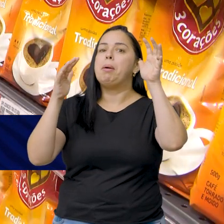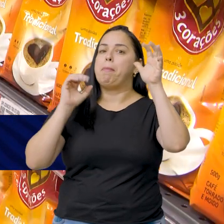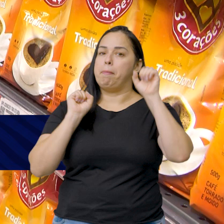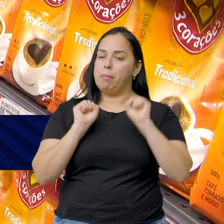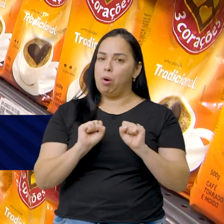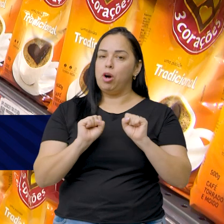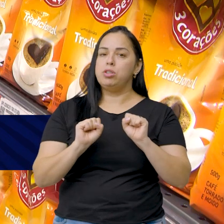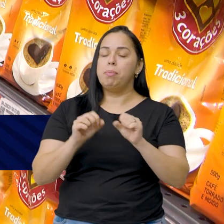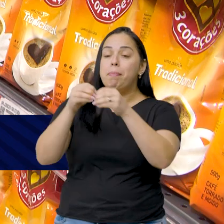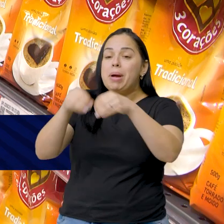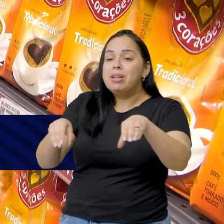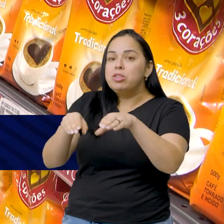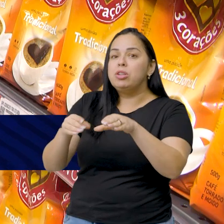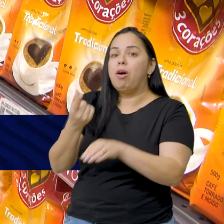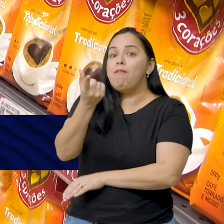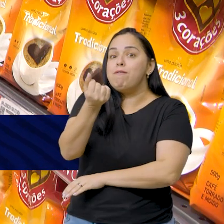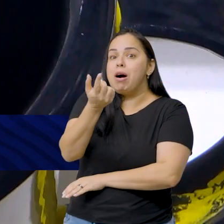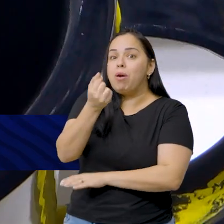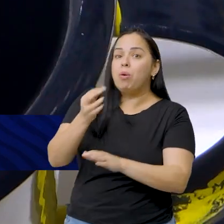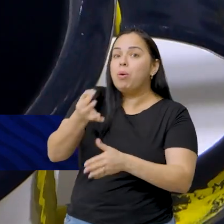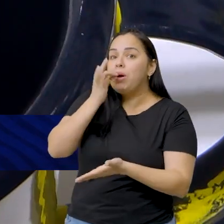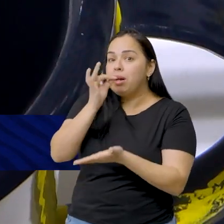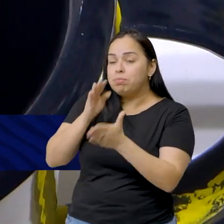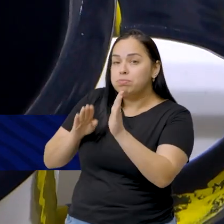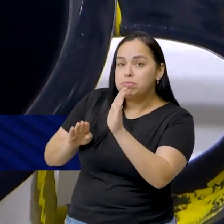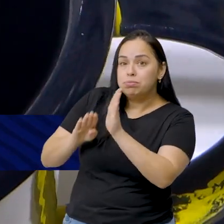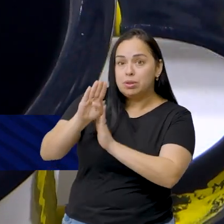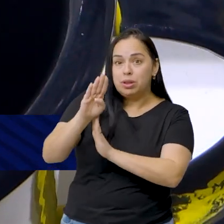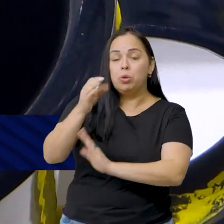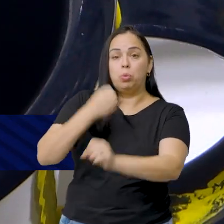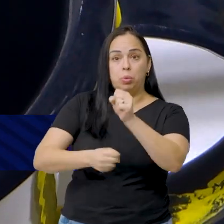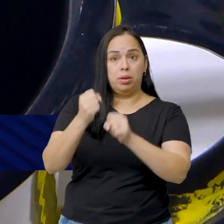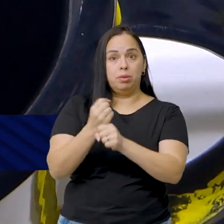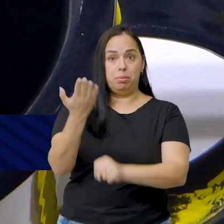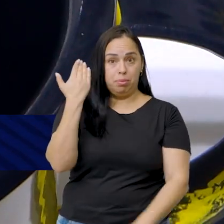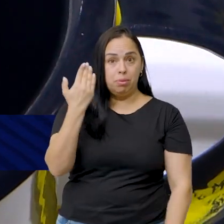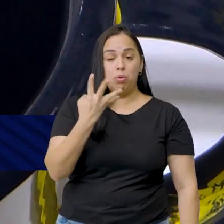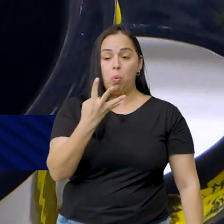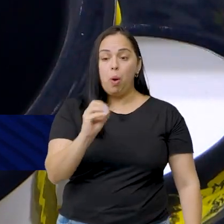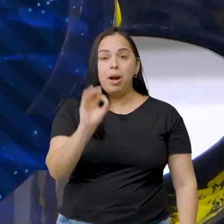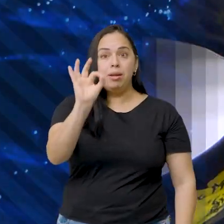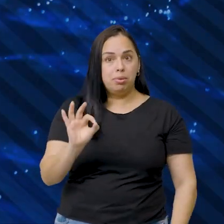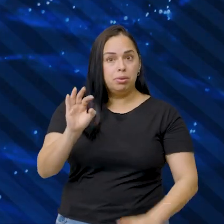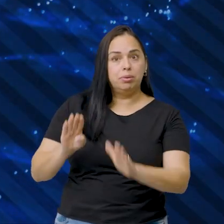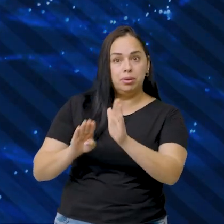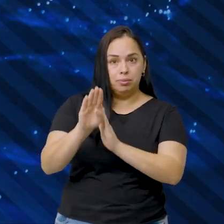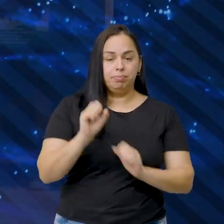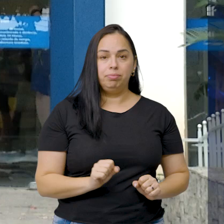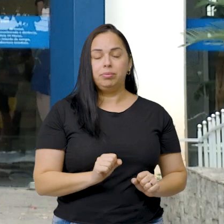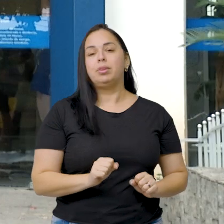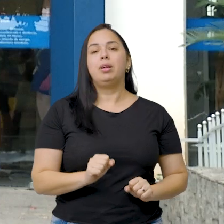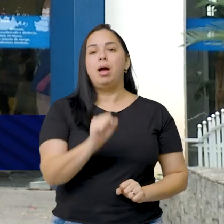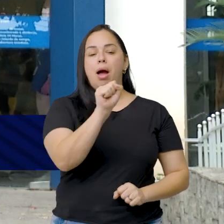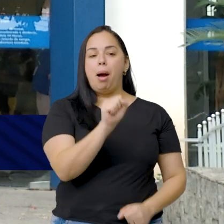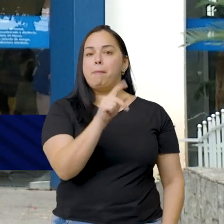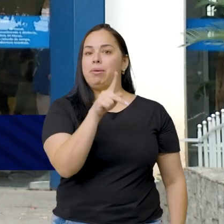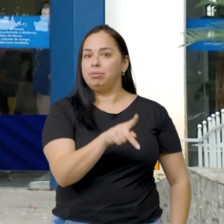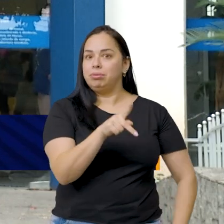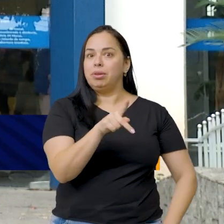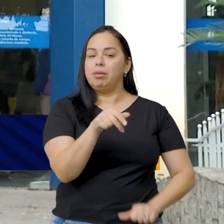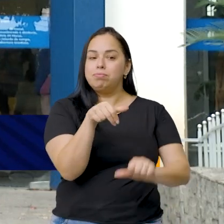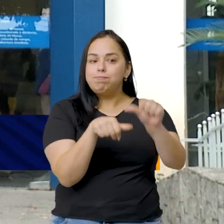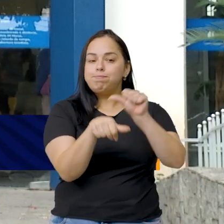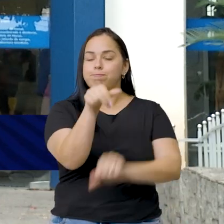devem provocar impactos no preço do café. Em 2024, a alta foi de 40%. Reajuste na